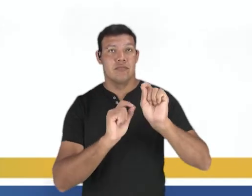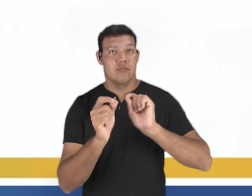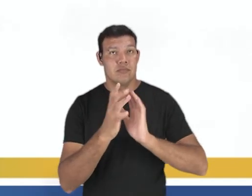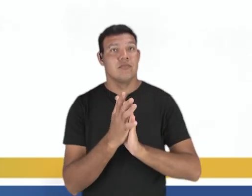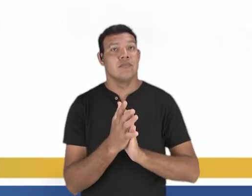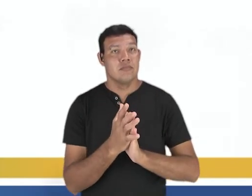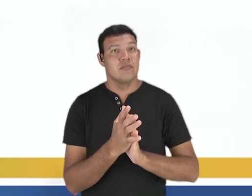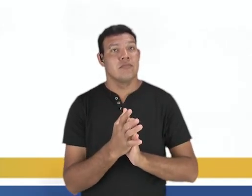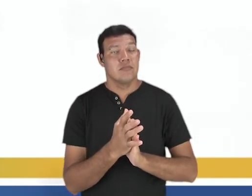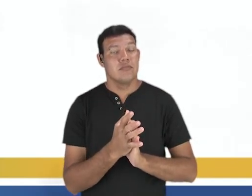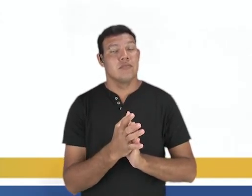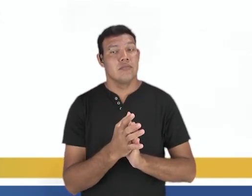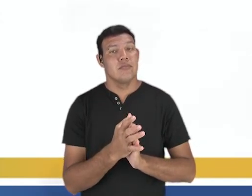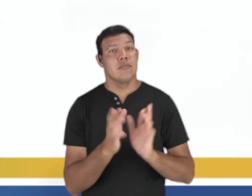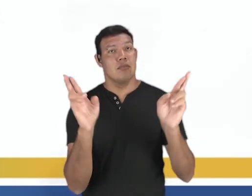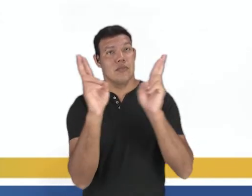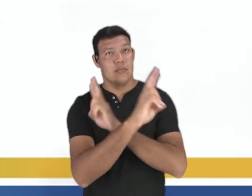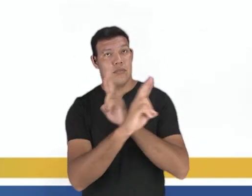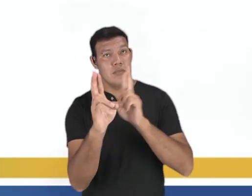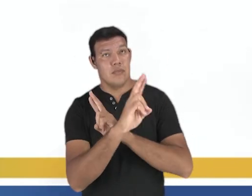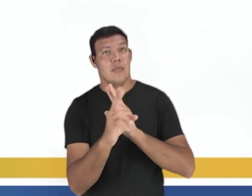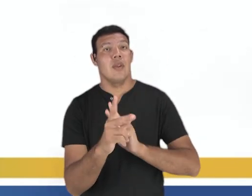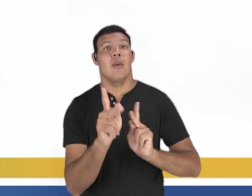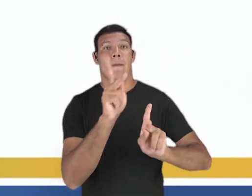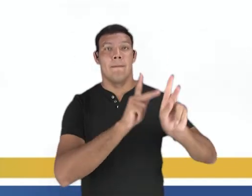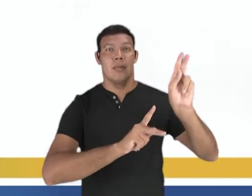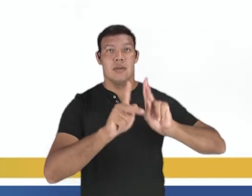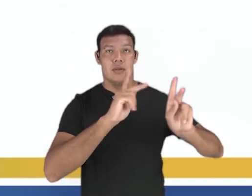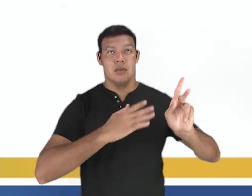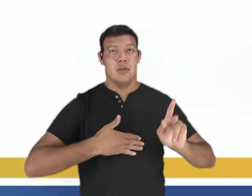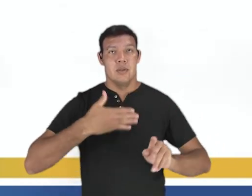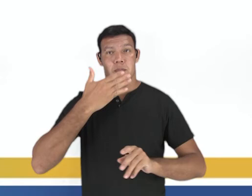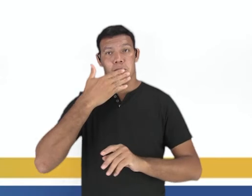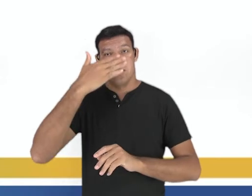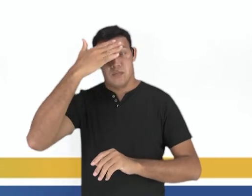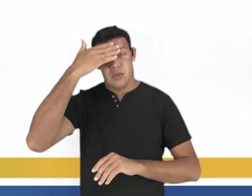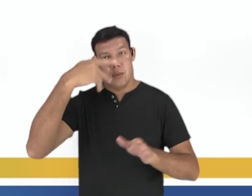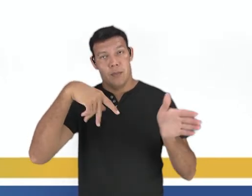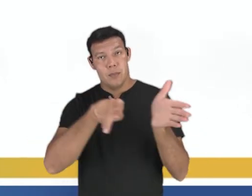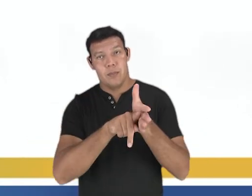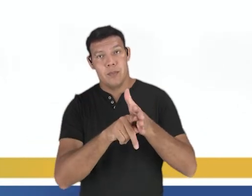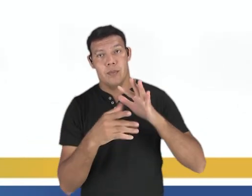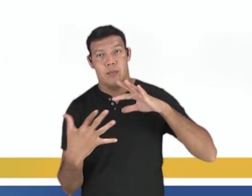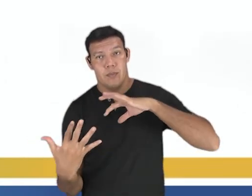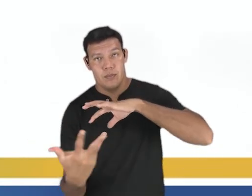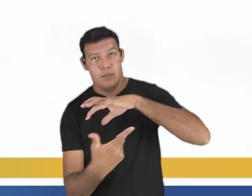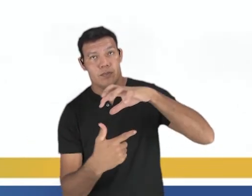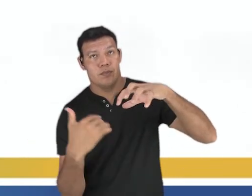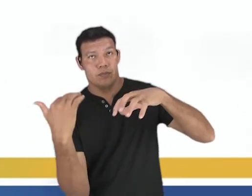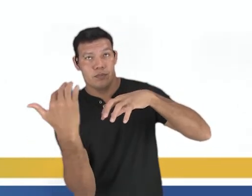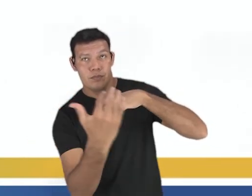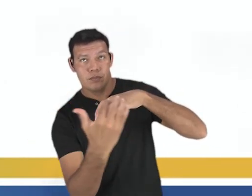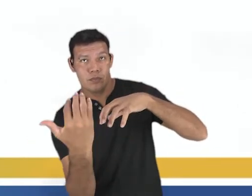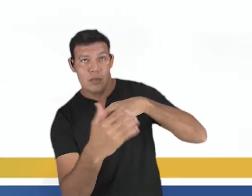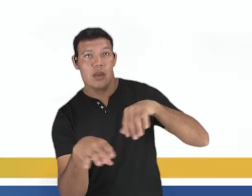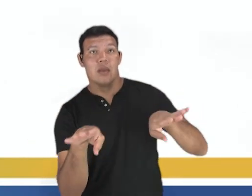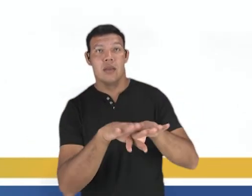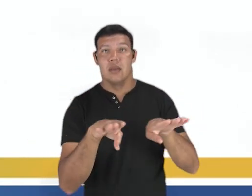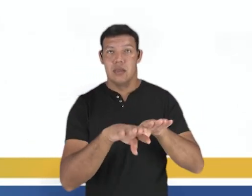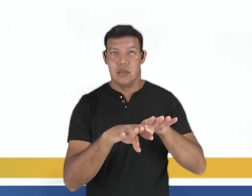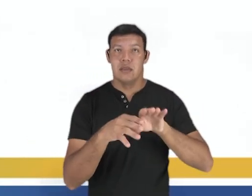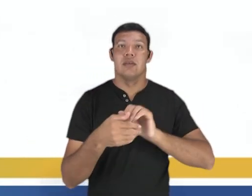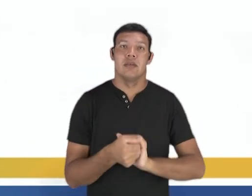aos povos islâmicos do Oriente Médio, ora em relação aos povos asiáticos de maneira geral. E é um conceito